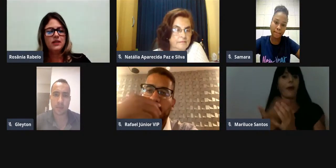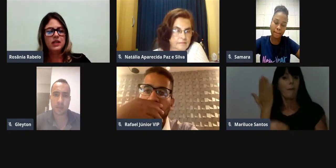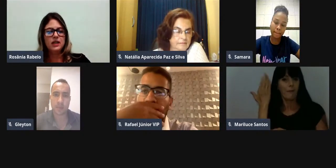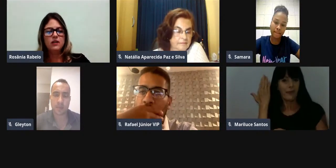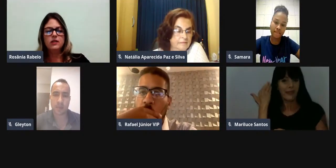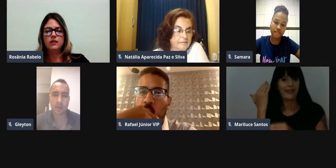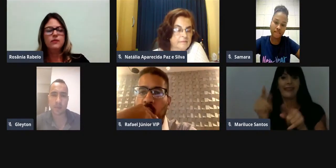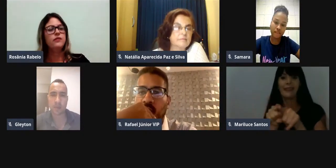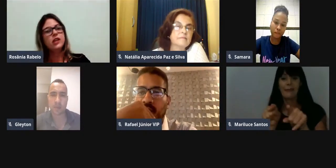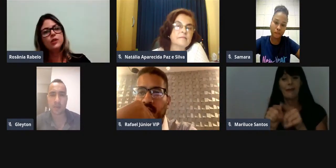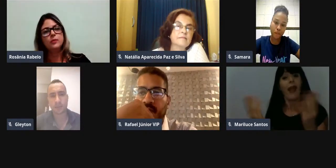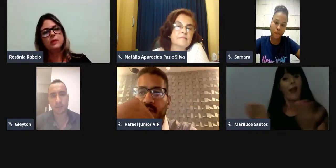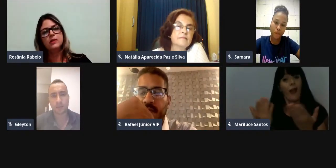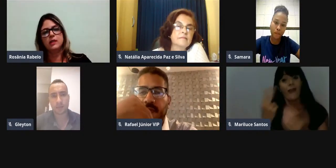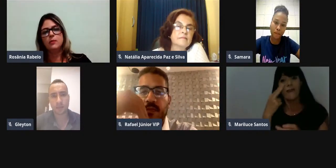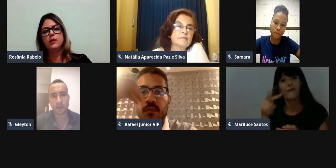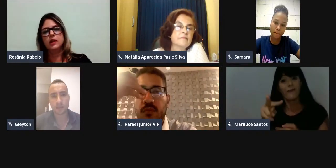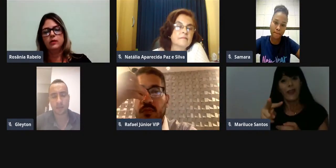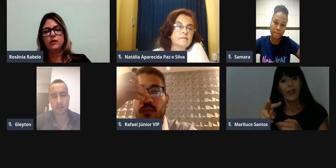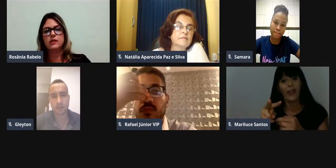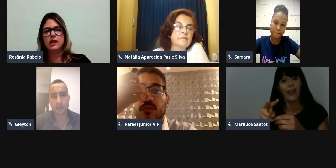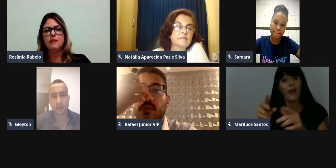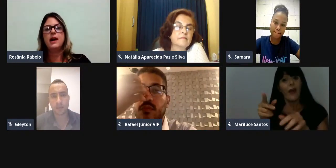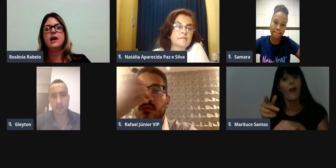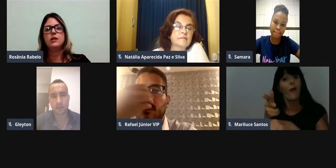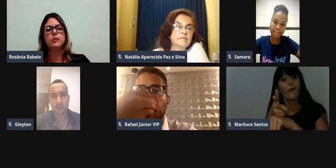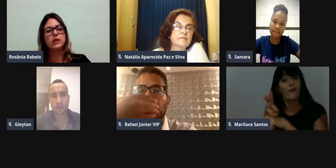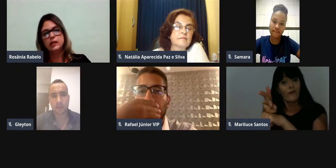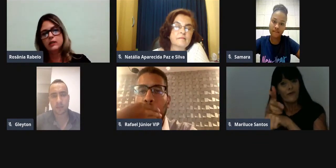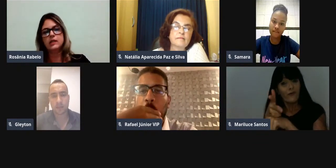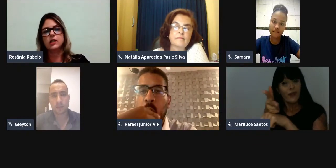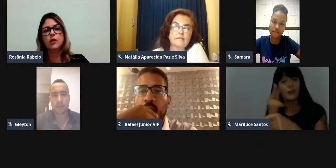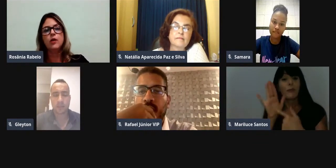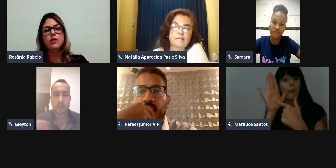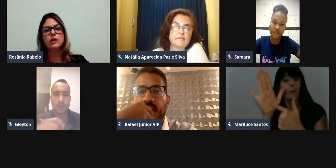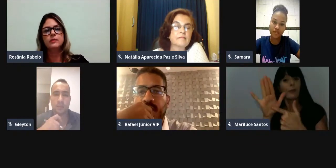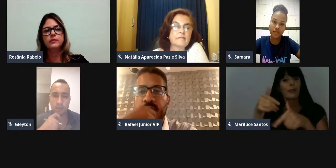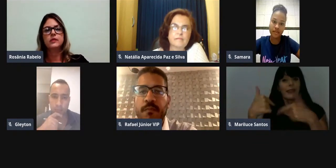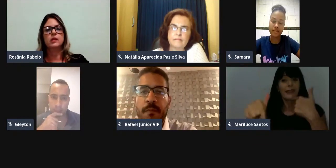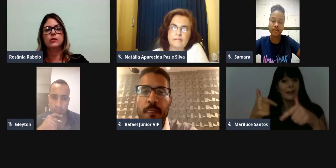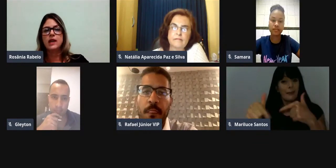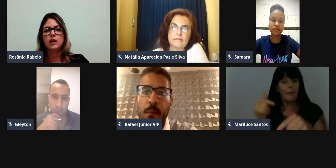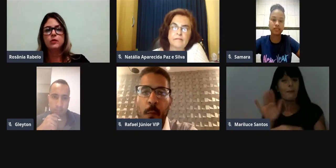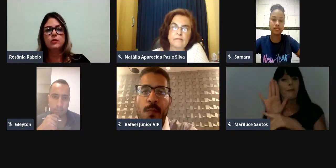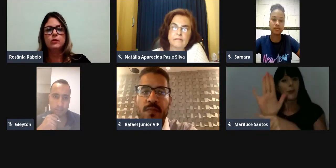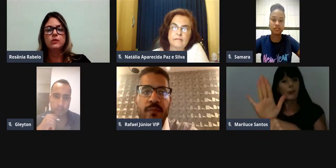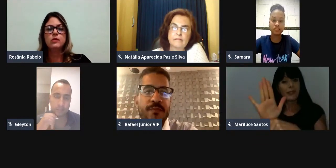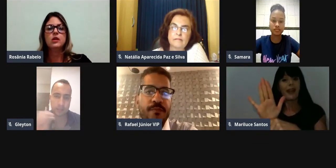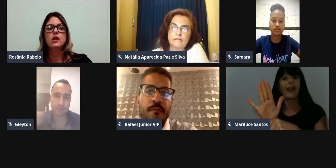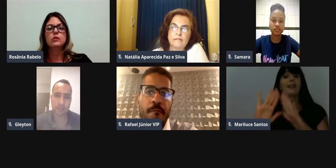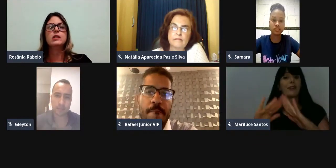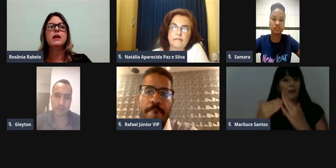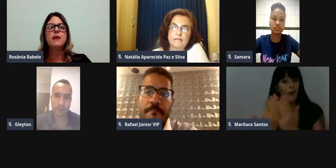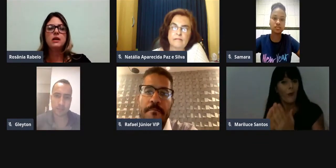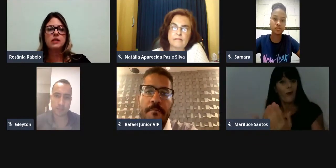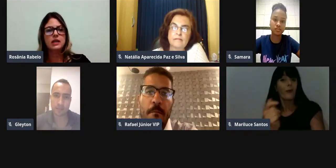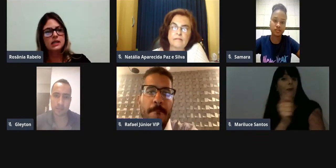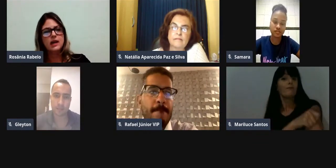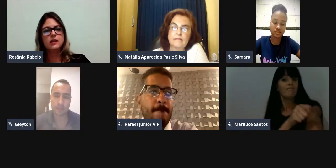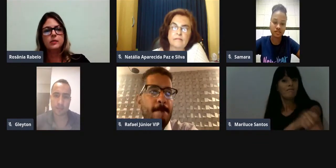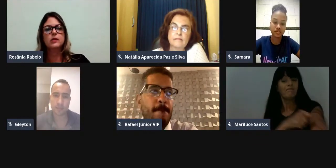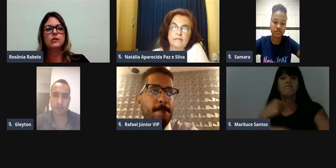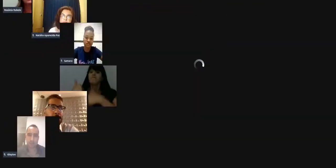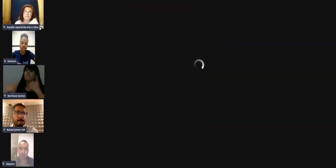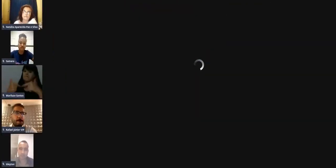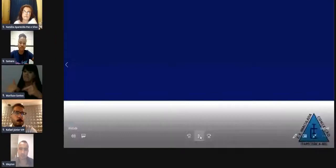Vamos ver agora um vídeo para mostrar um pouquinho do nosso trabalho, um pouquinho da nossa escola, dos alunos, dos trabalhos